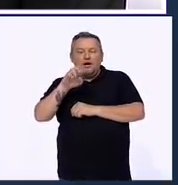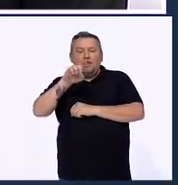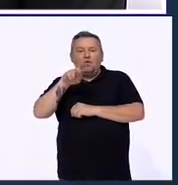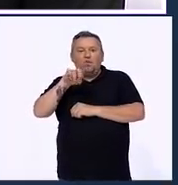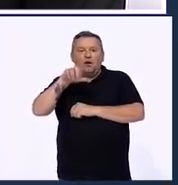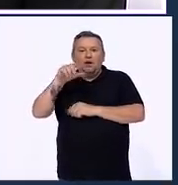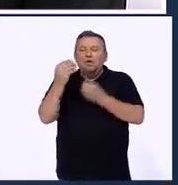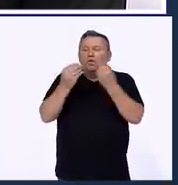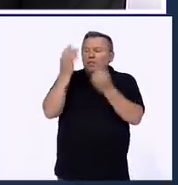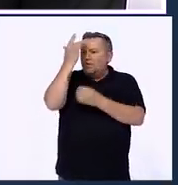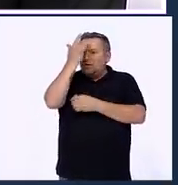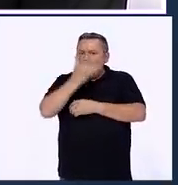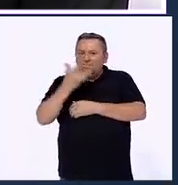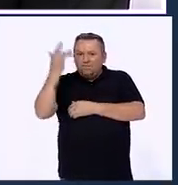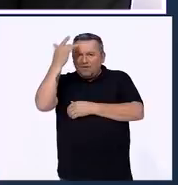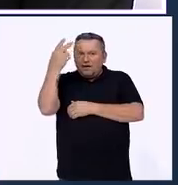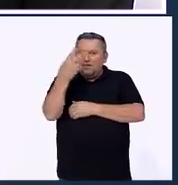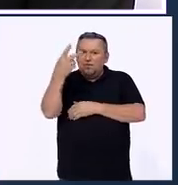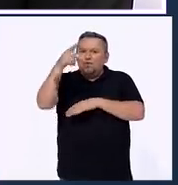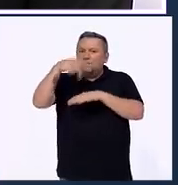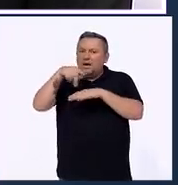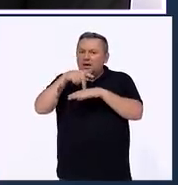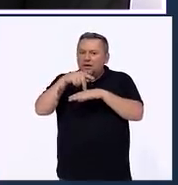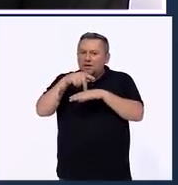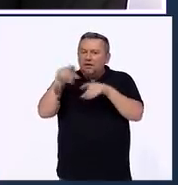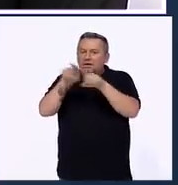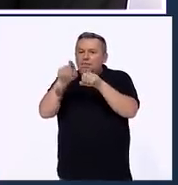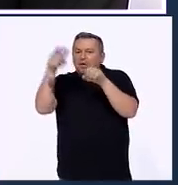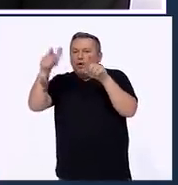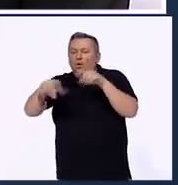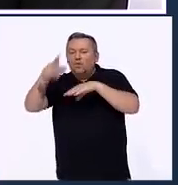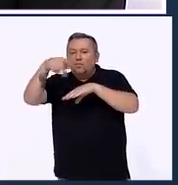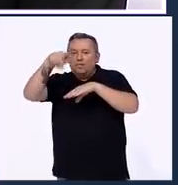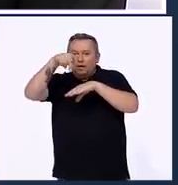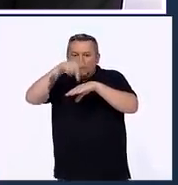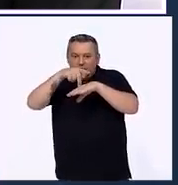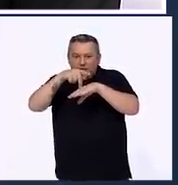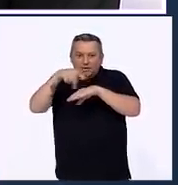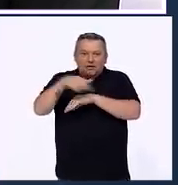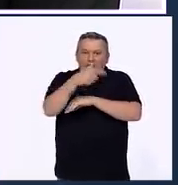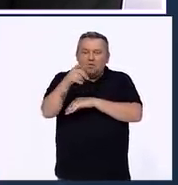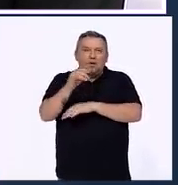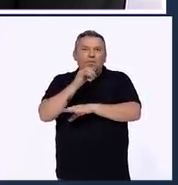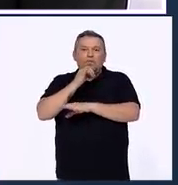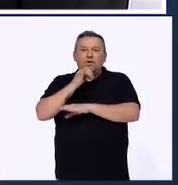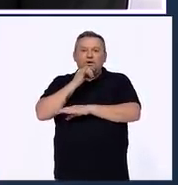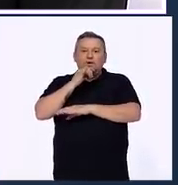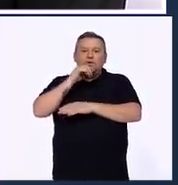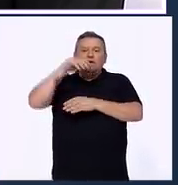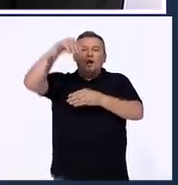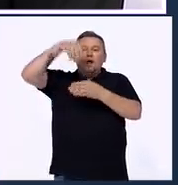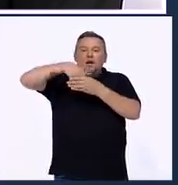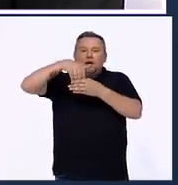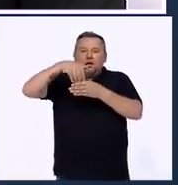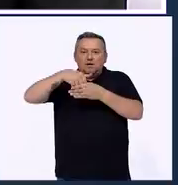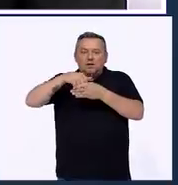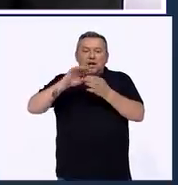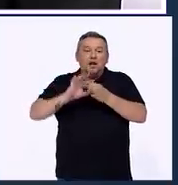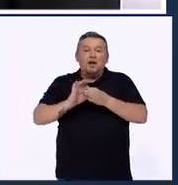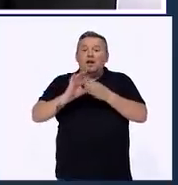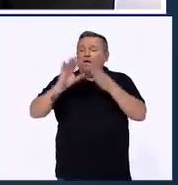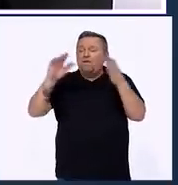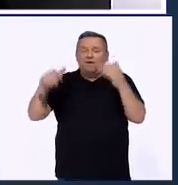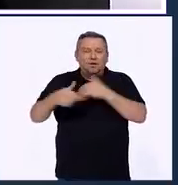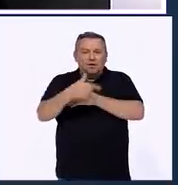governo brasileiro em relação a esses dois países? E há outros países que não tenham, por exemplo, eleições totalmente livres, em